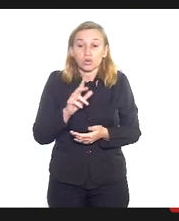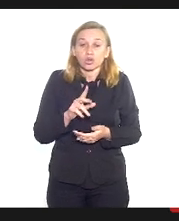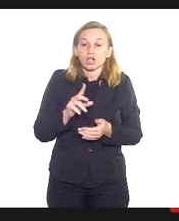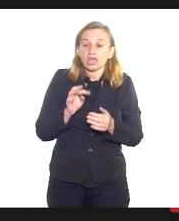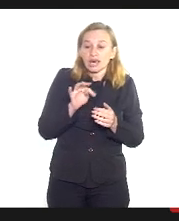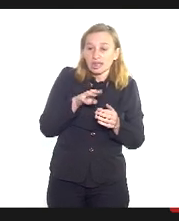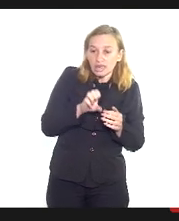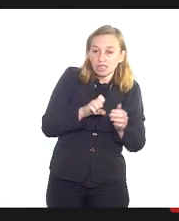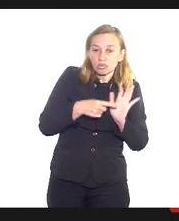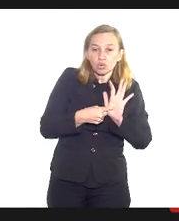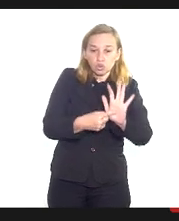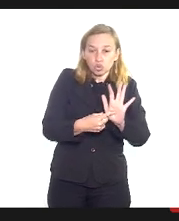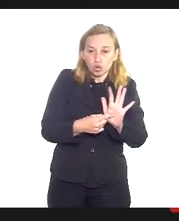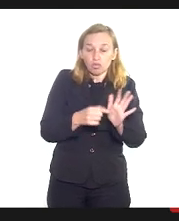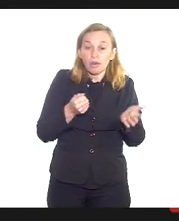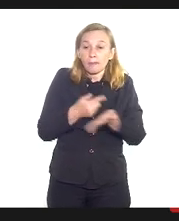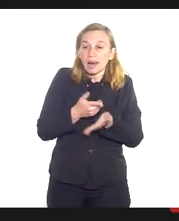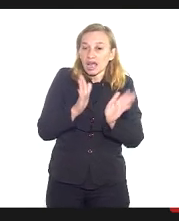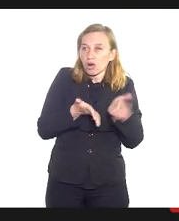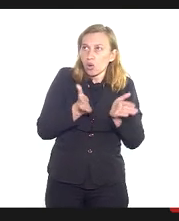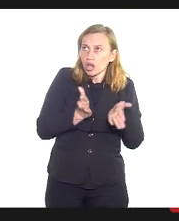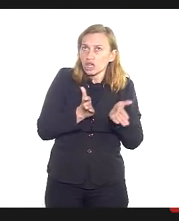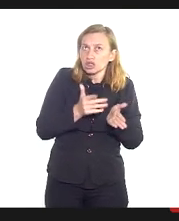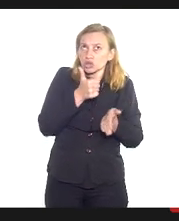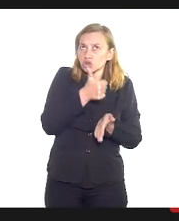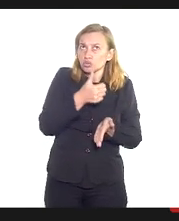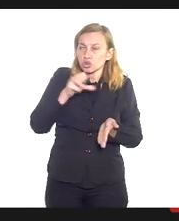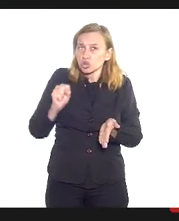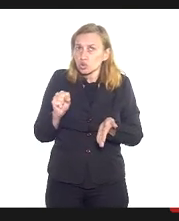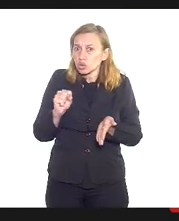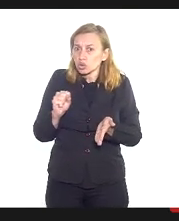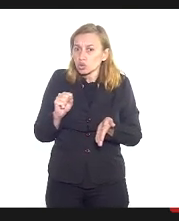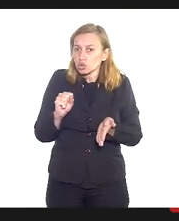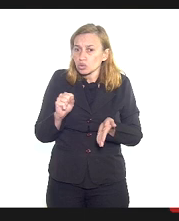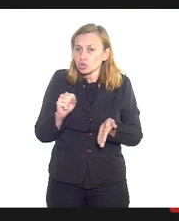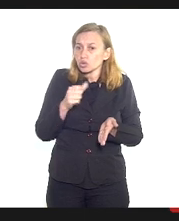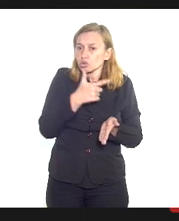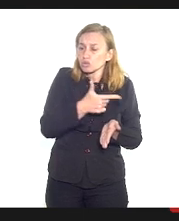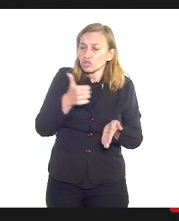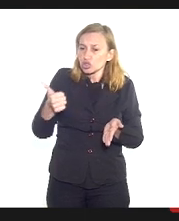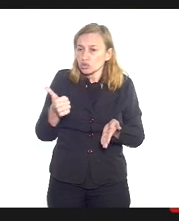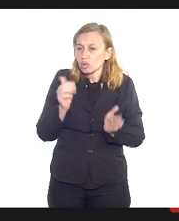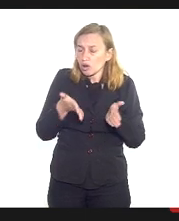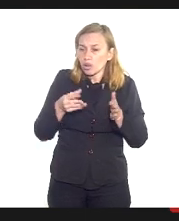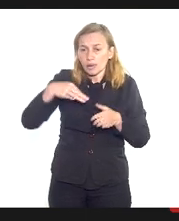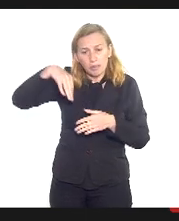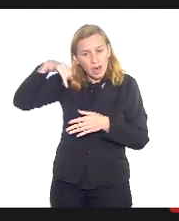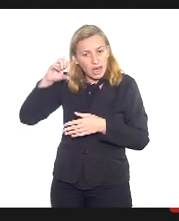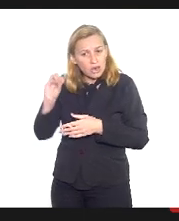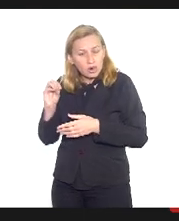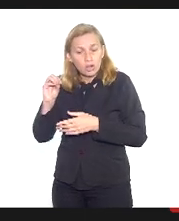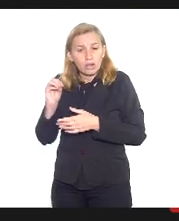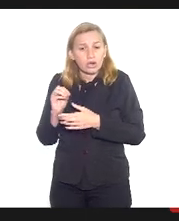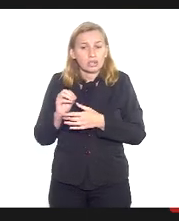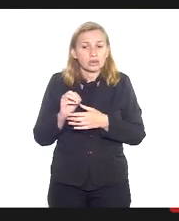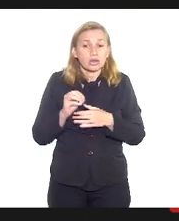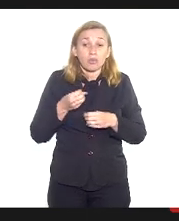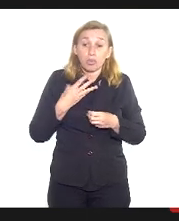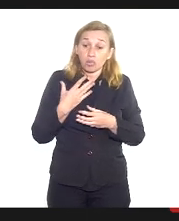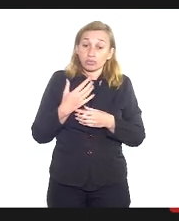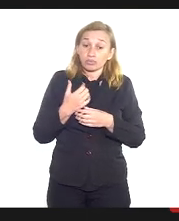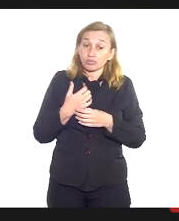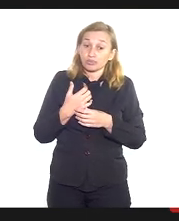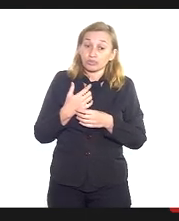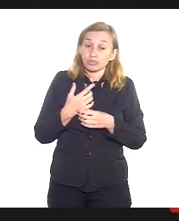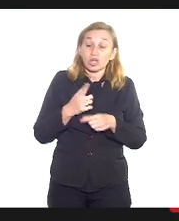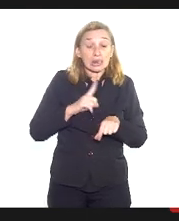consumo interno bunker foi pago agora em 2018, né? 2021, agora em maio. E, bom, enfim,